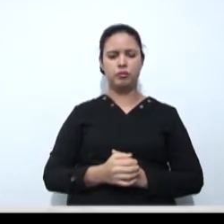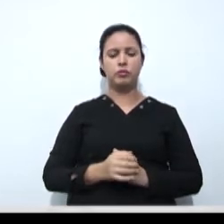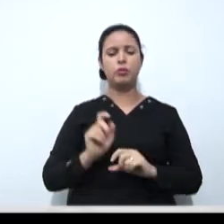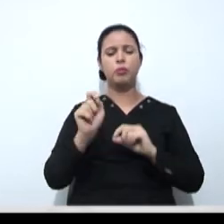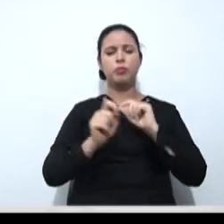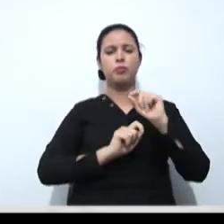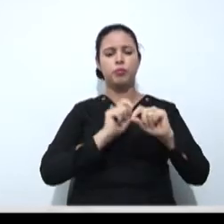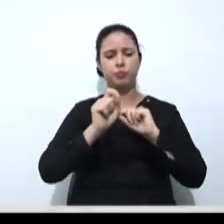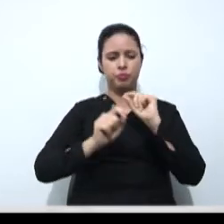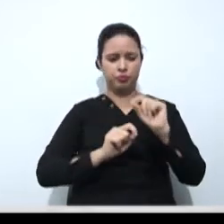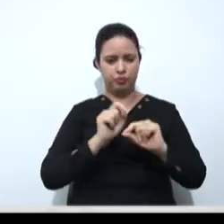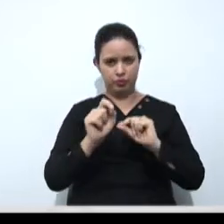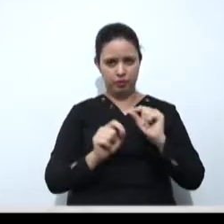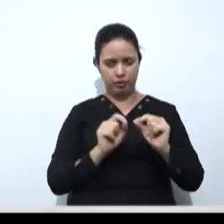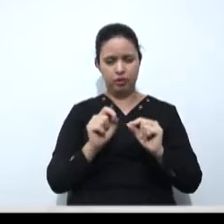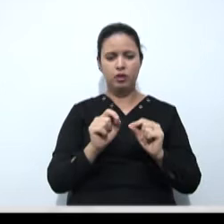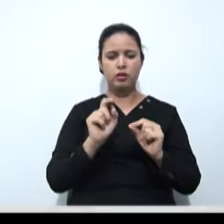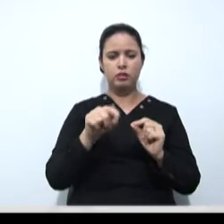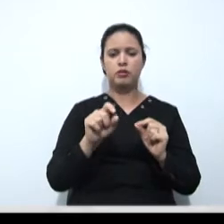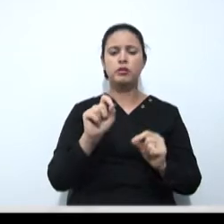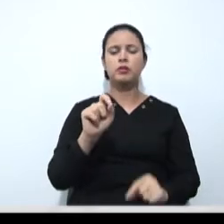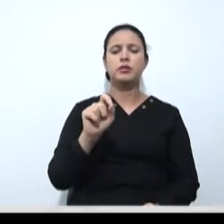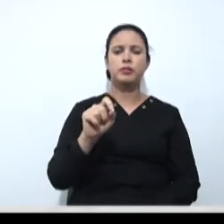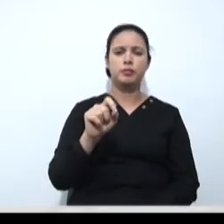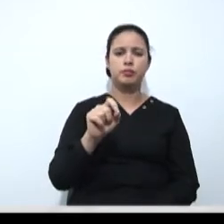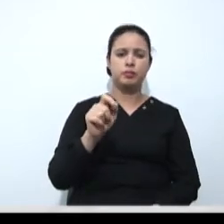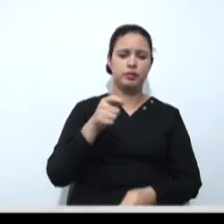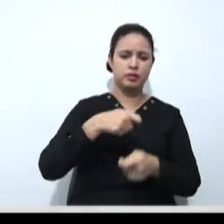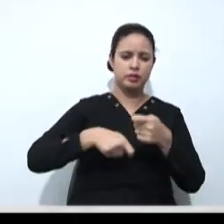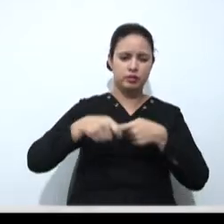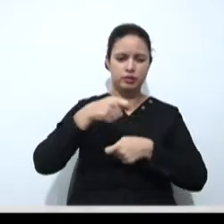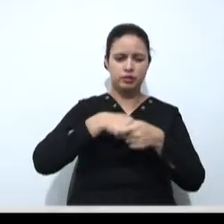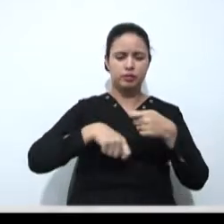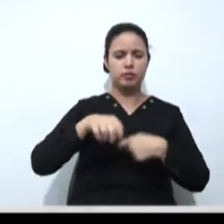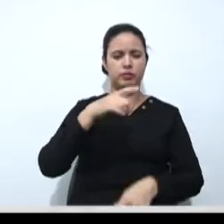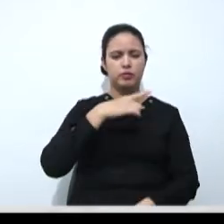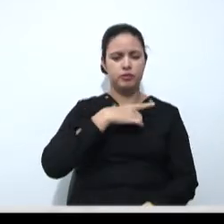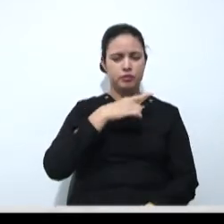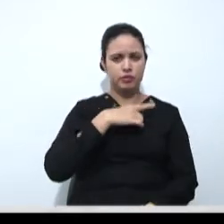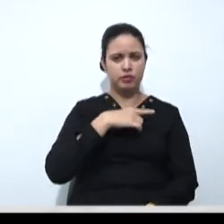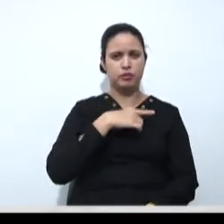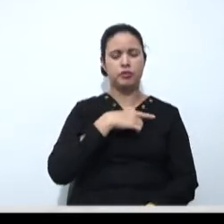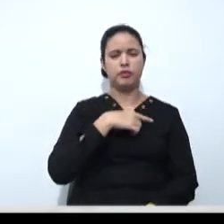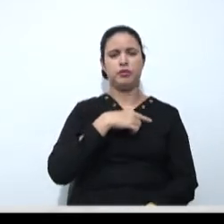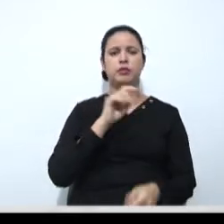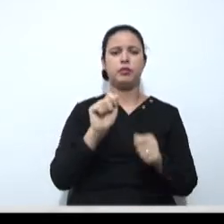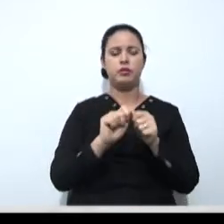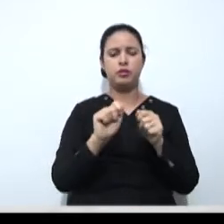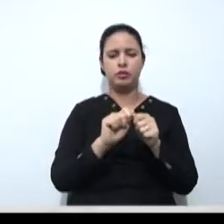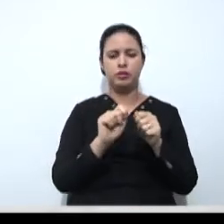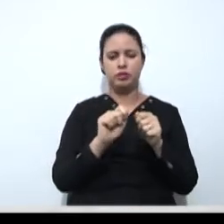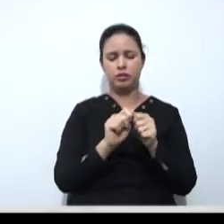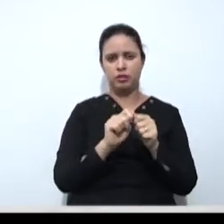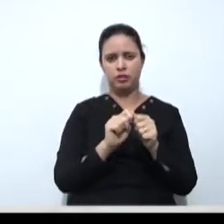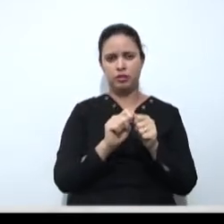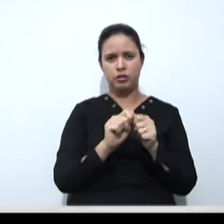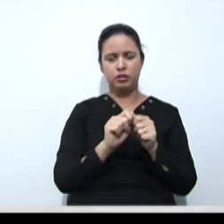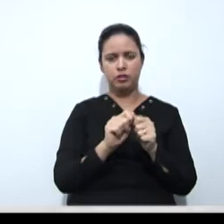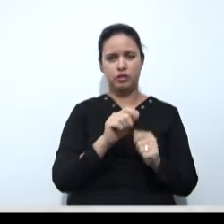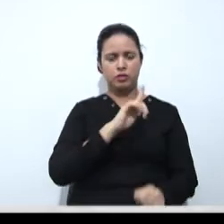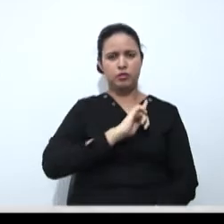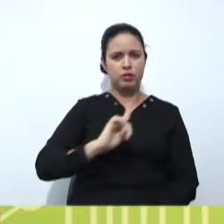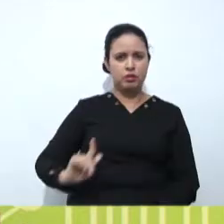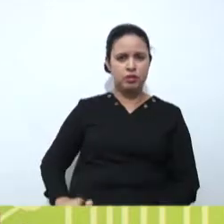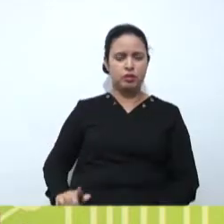negócio. Quando eu tenho um empreendimento coletivo, quando eu tenho que realizar a governança, eu tenho que realizar dentro